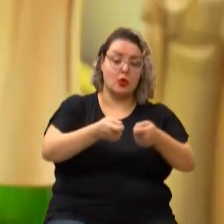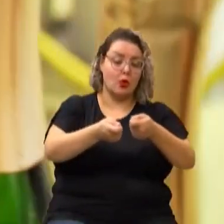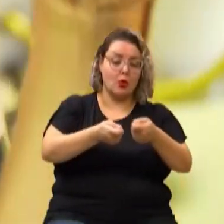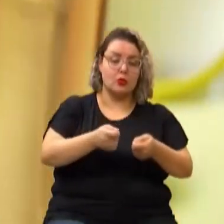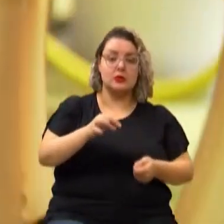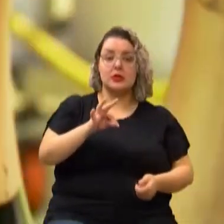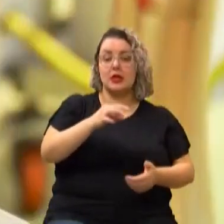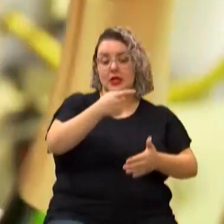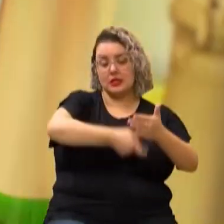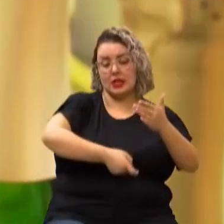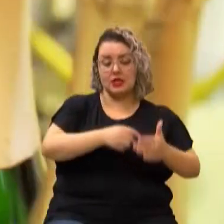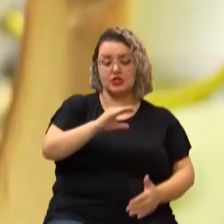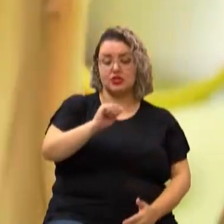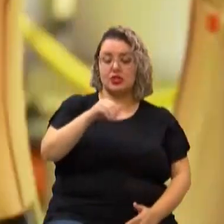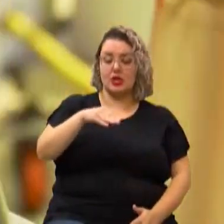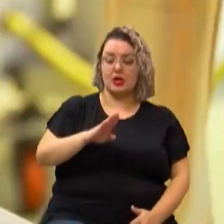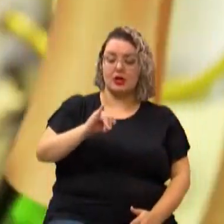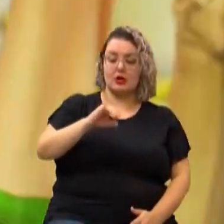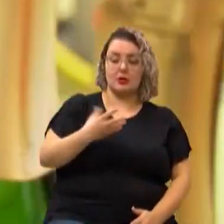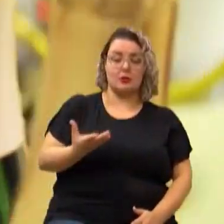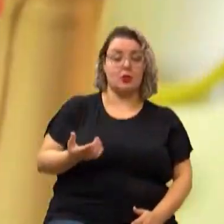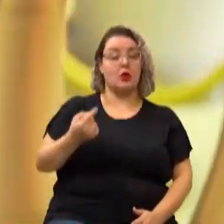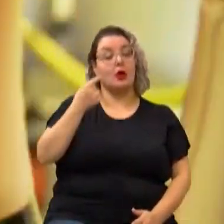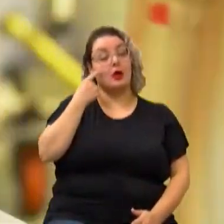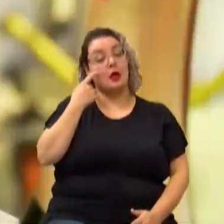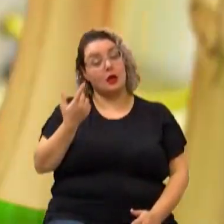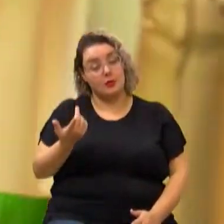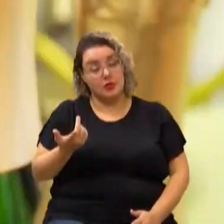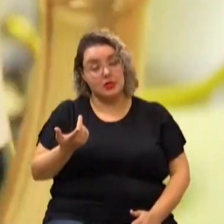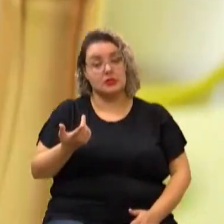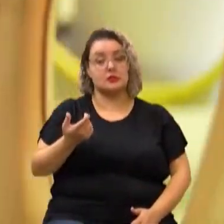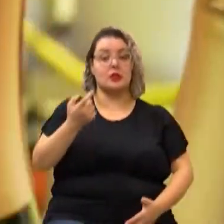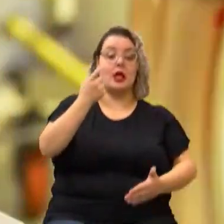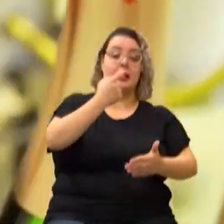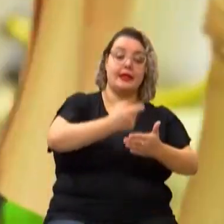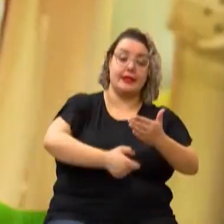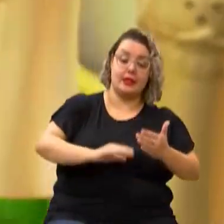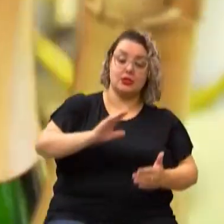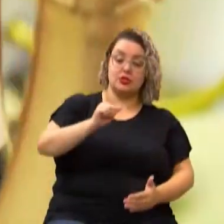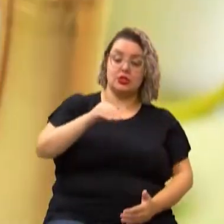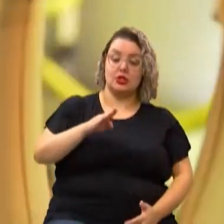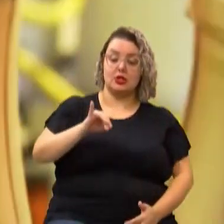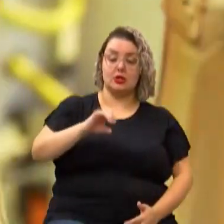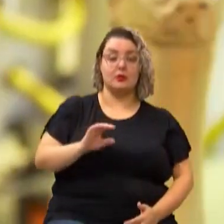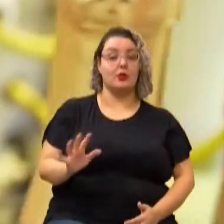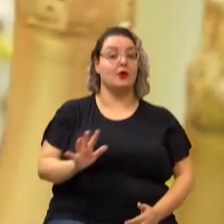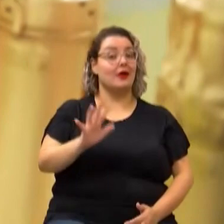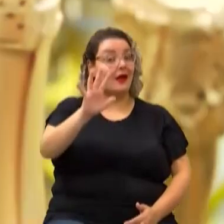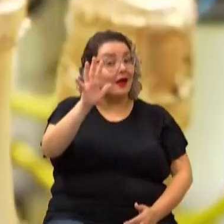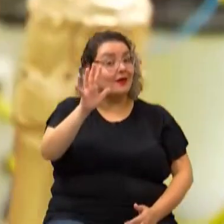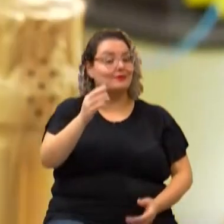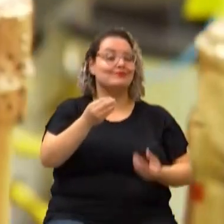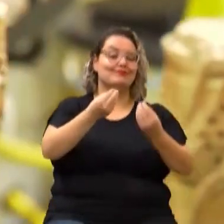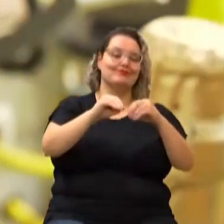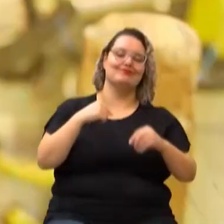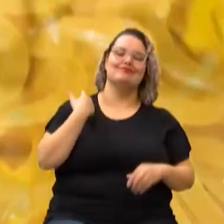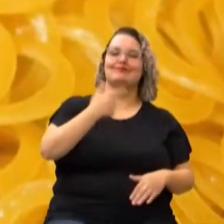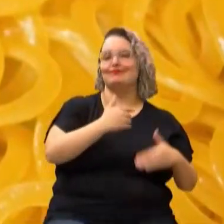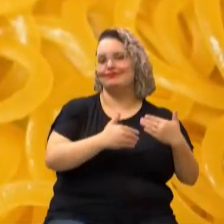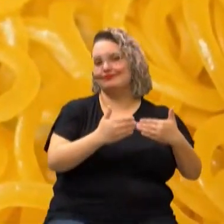desafio? Porque cada empresário, por exemplo, cada momento é um momento e eu tenho buscando, né, eu como empresário